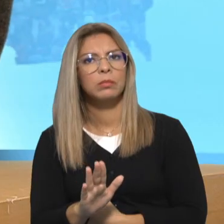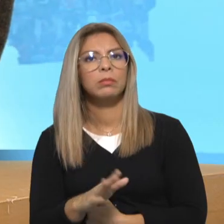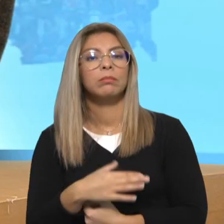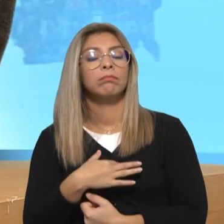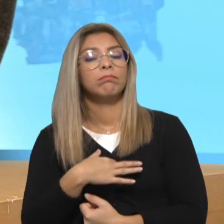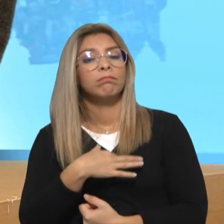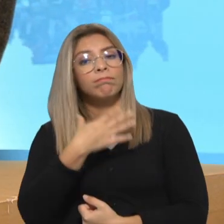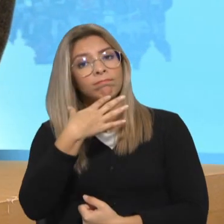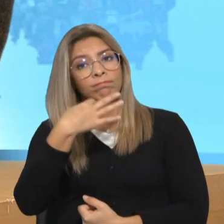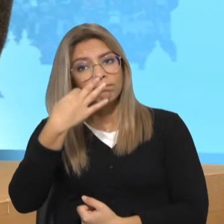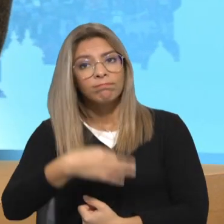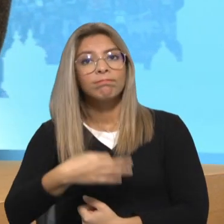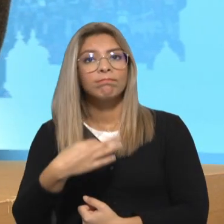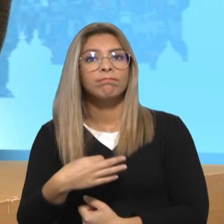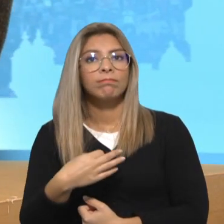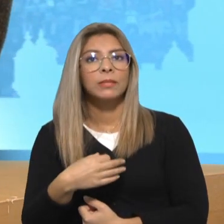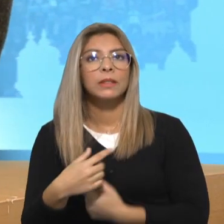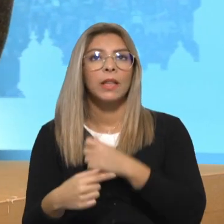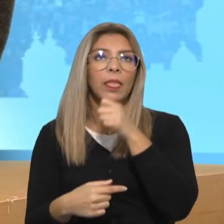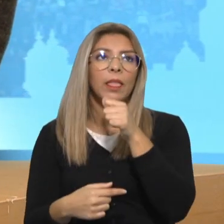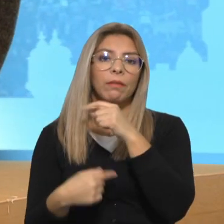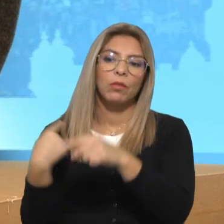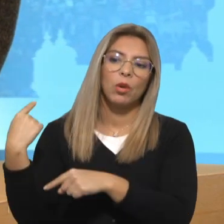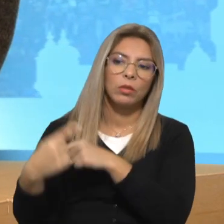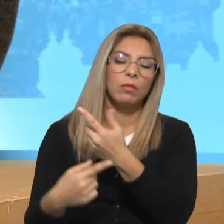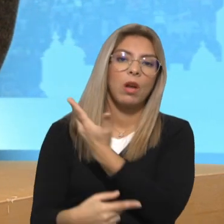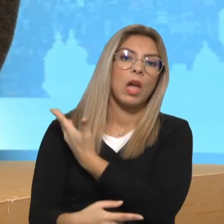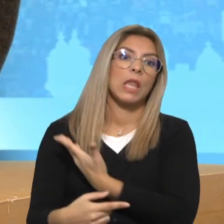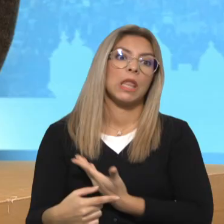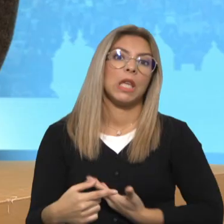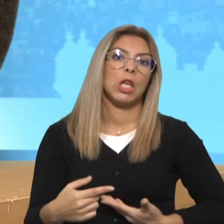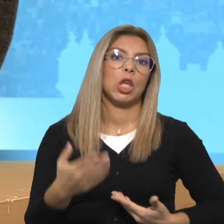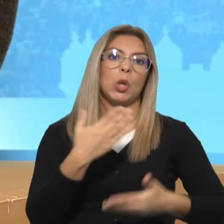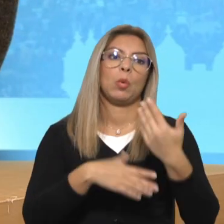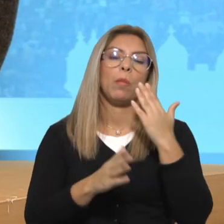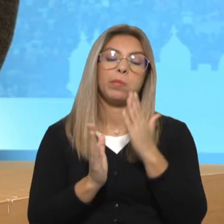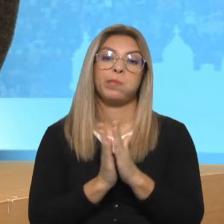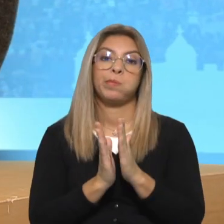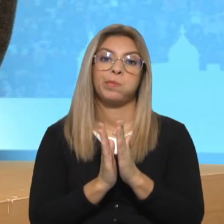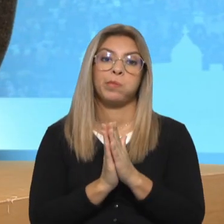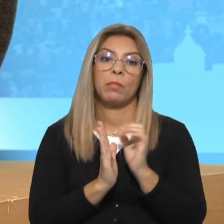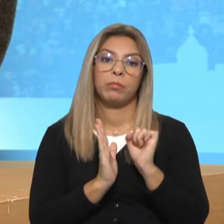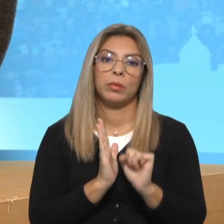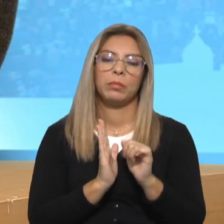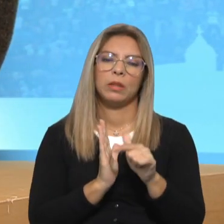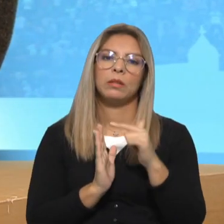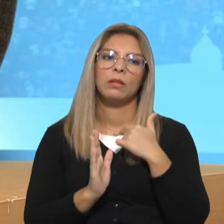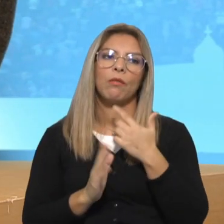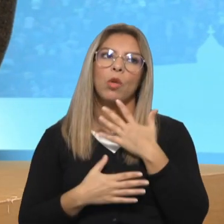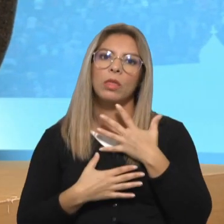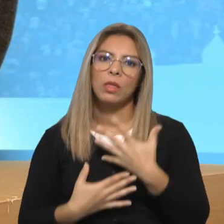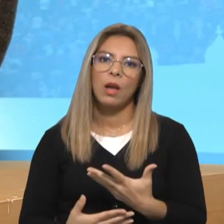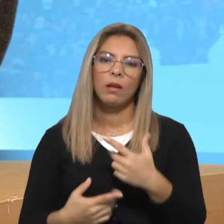acredito que, de facto, todas estas tendências de voltar ao sagrado, há esta grande vontade e a genuidade de toda a gente